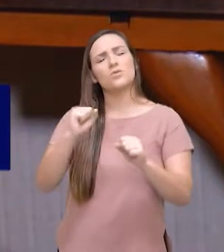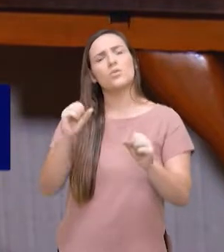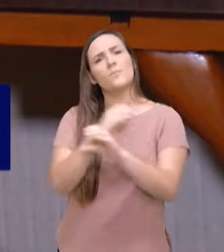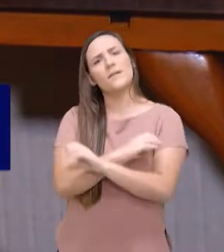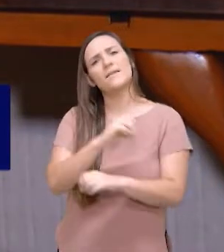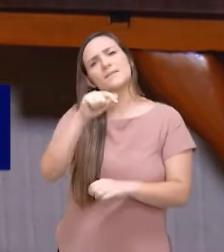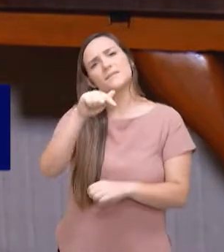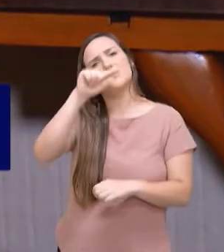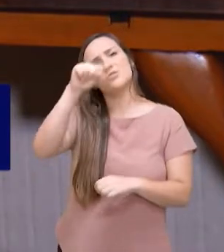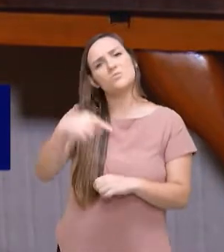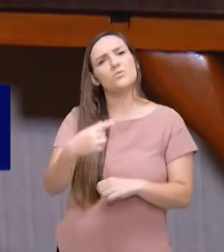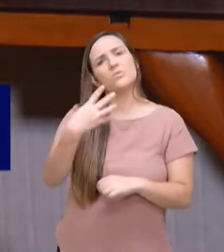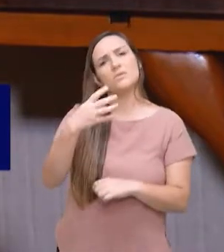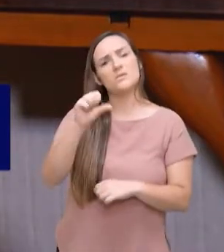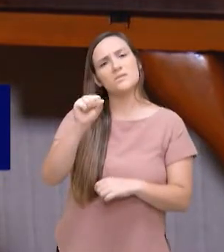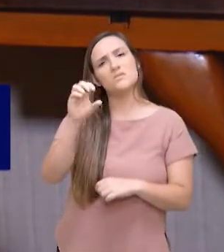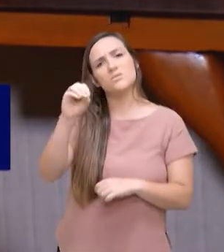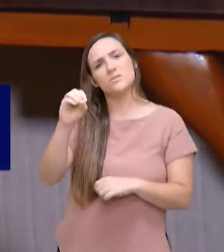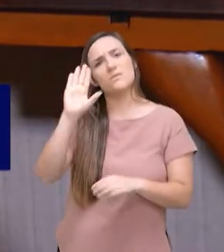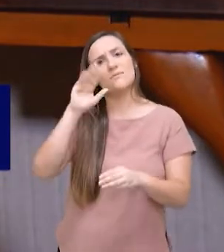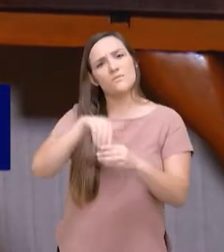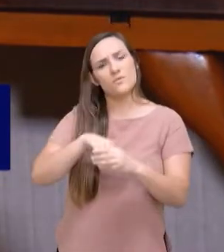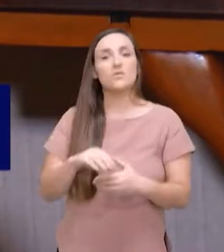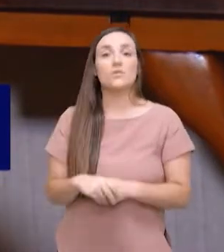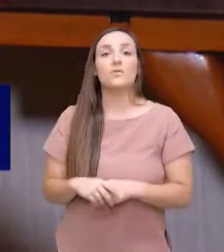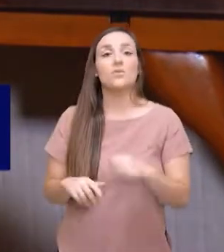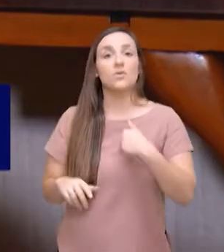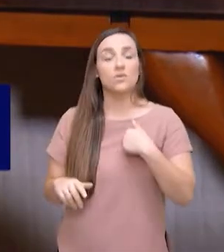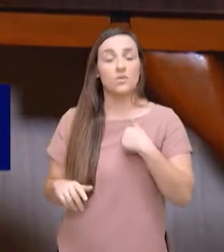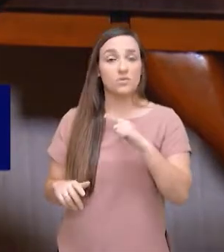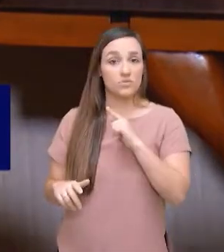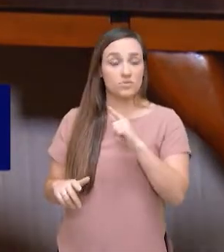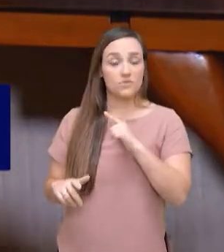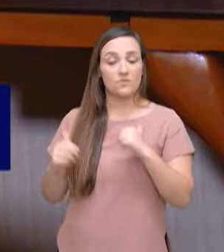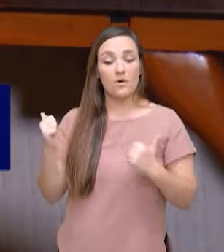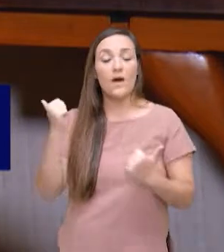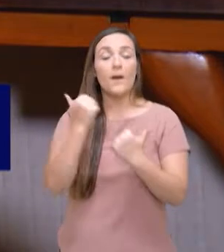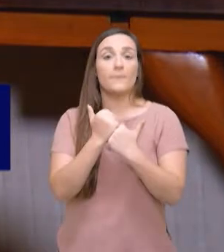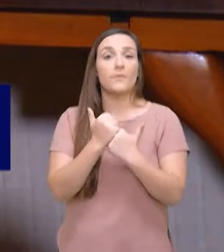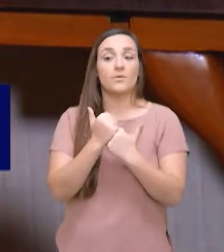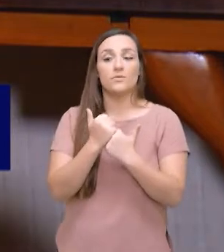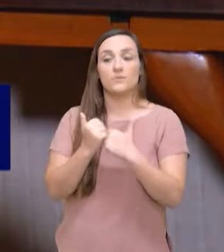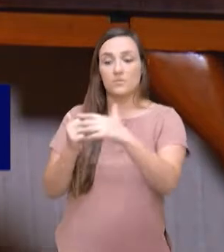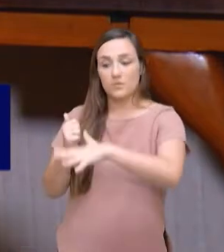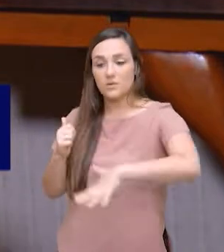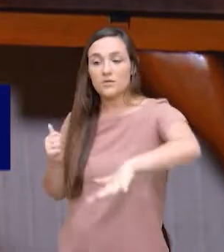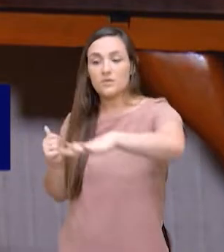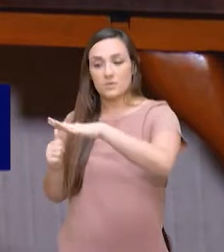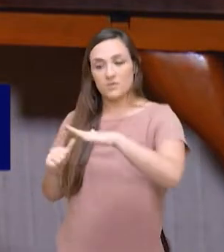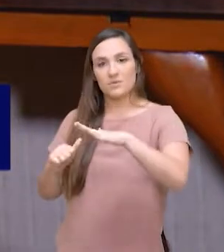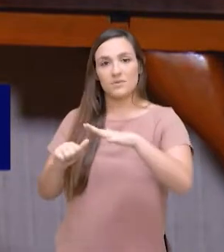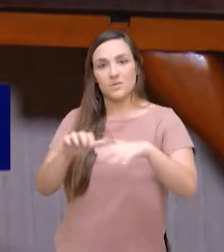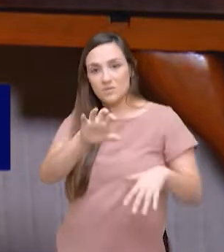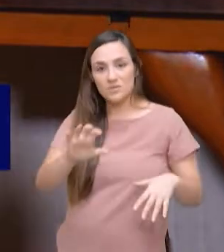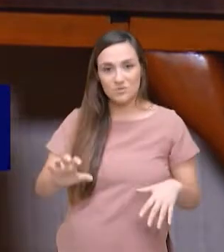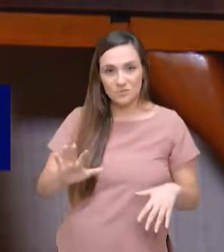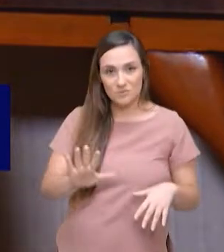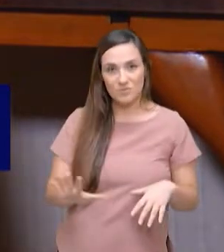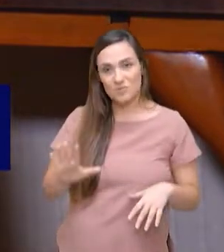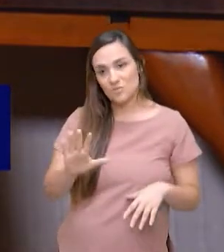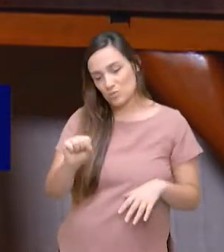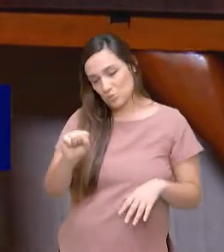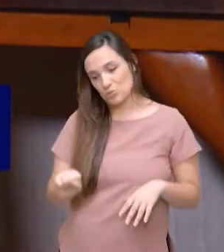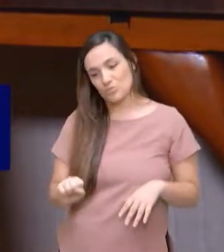7.408 votos. E tive o apoio generalizado no sul do estado. Tive